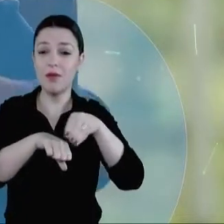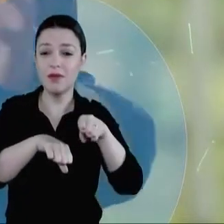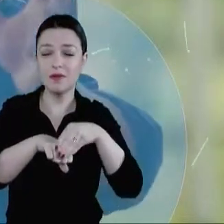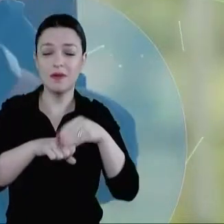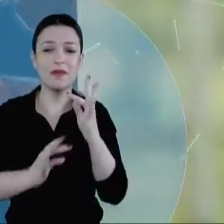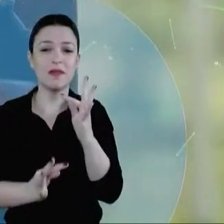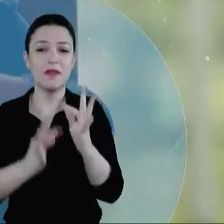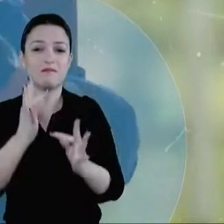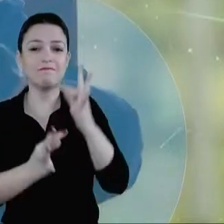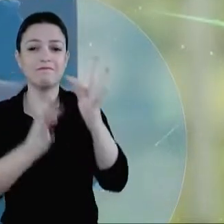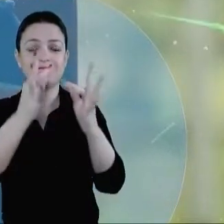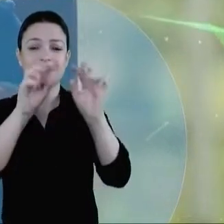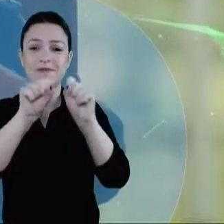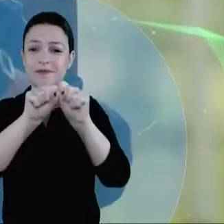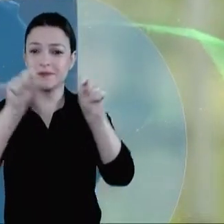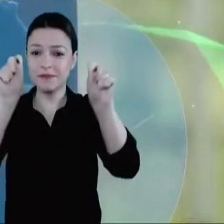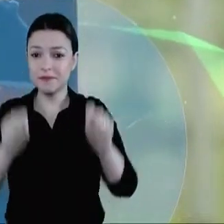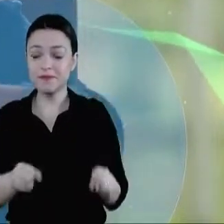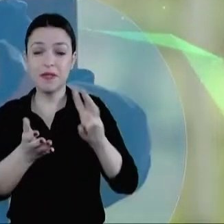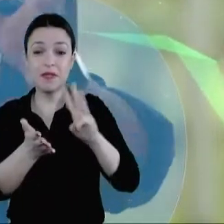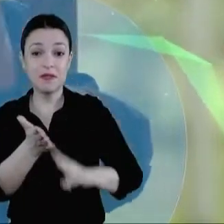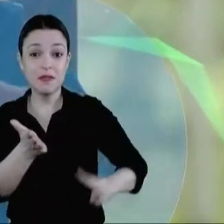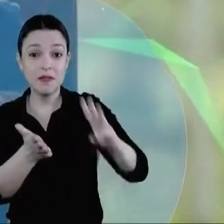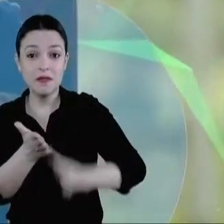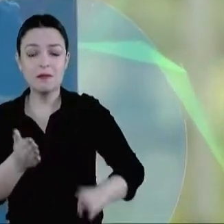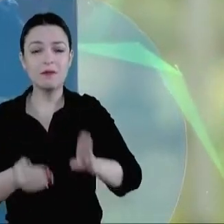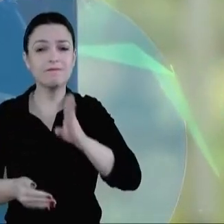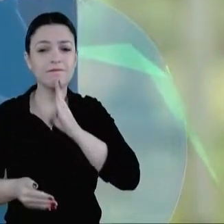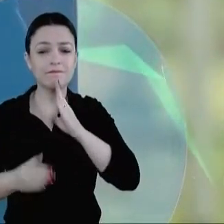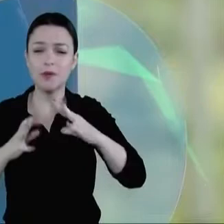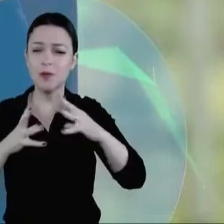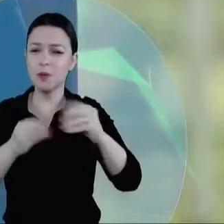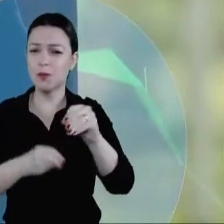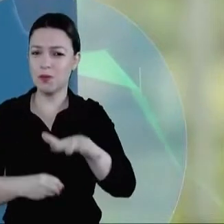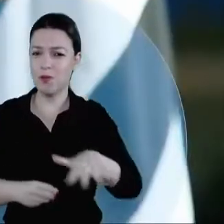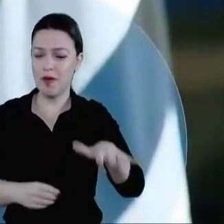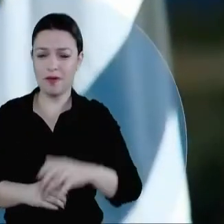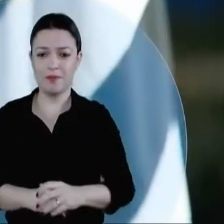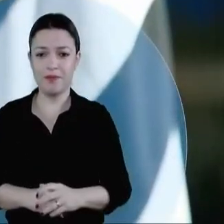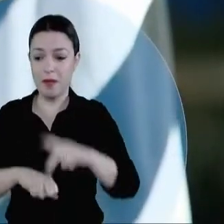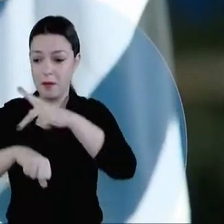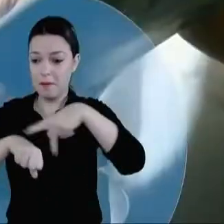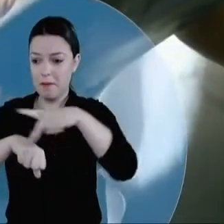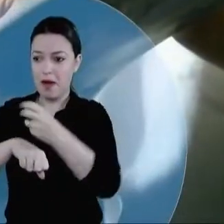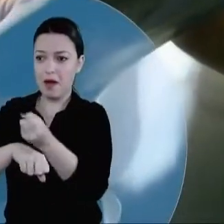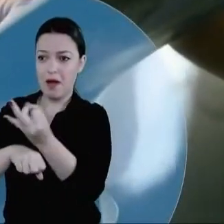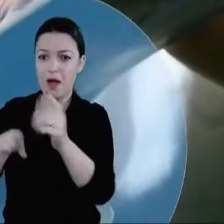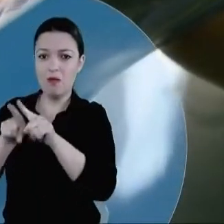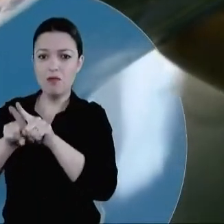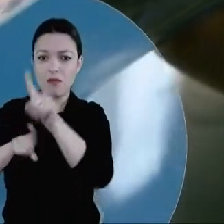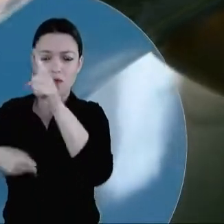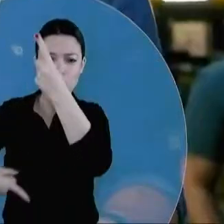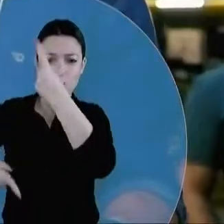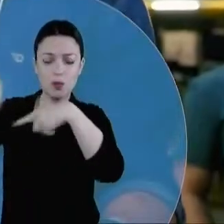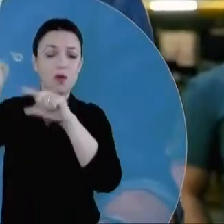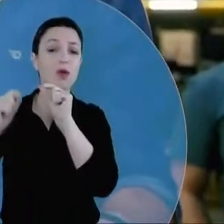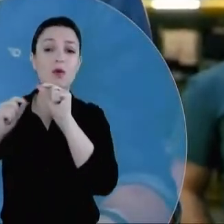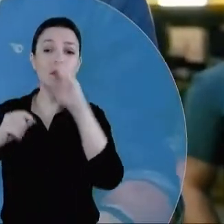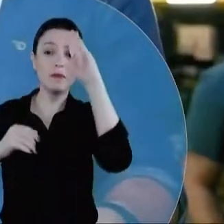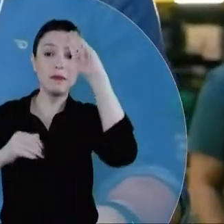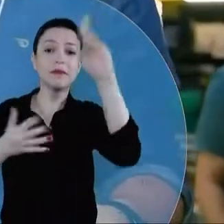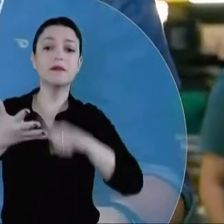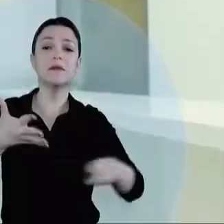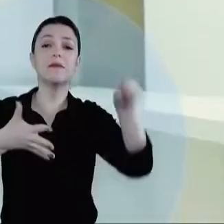resultados, conhecimento, tecnologia, sistemas, metodologias para todas as áreas. Todos os países envolvidos, o que é que ele tem